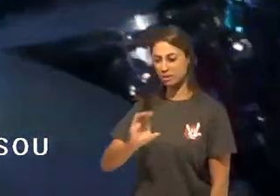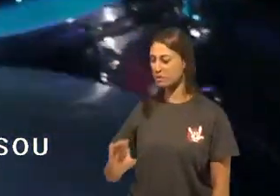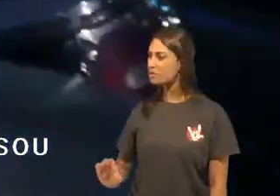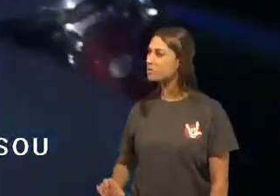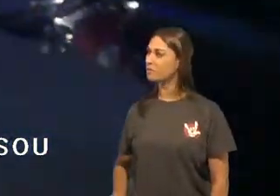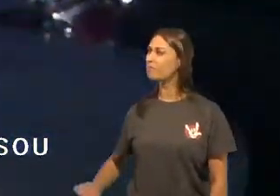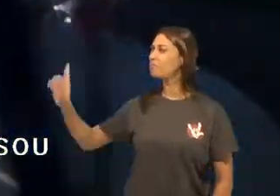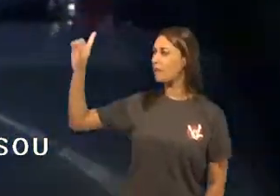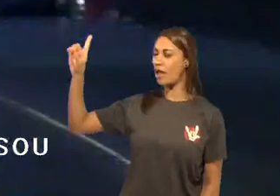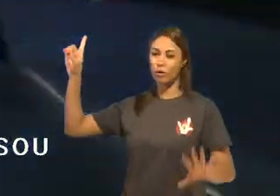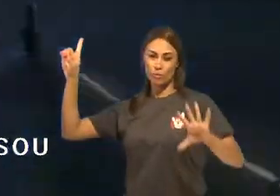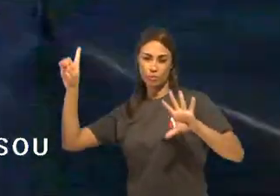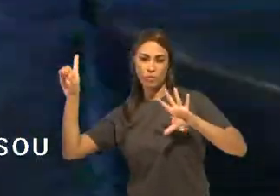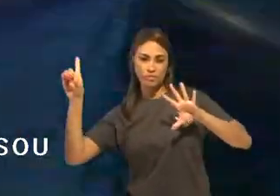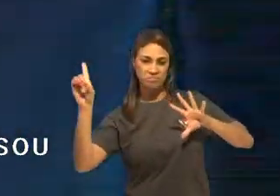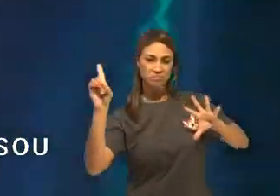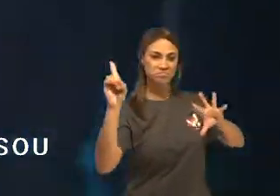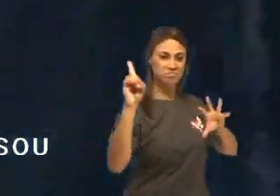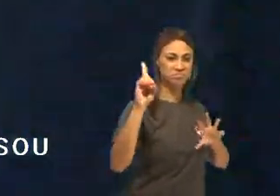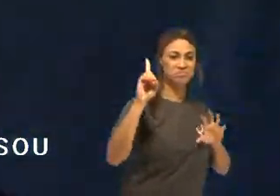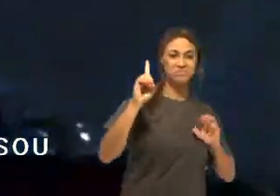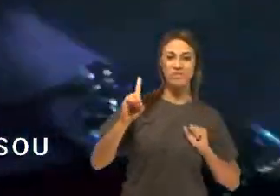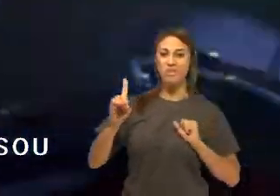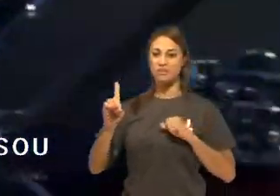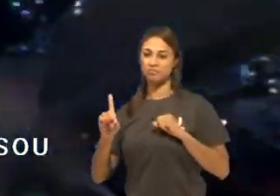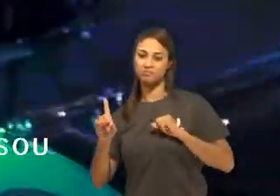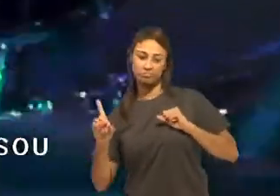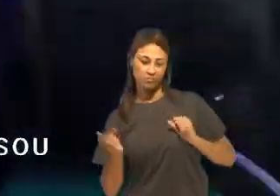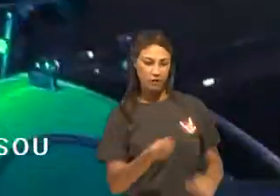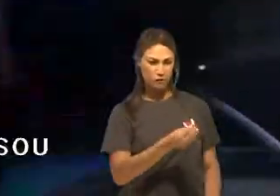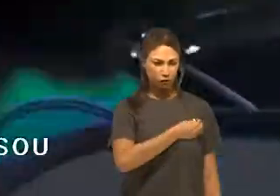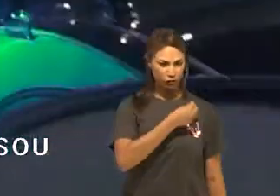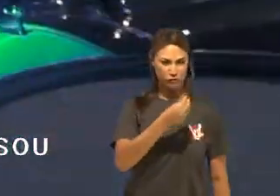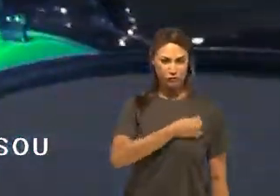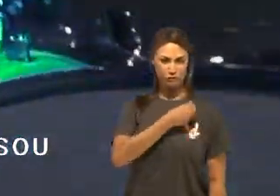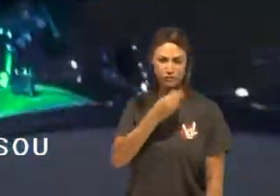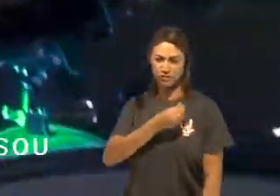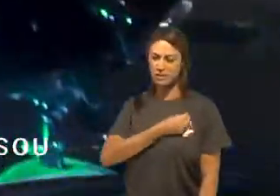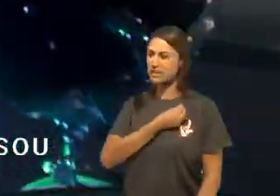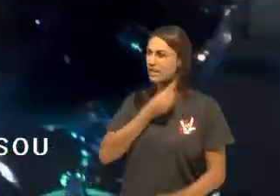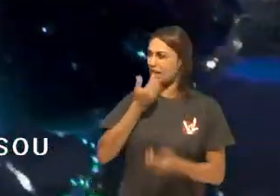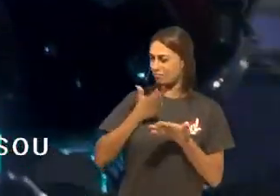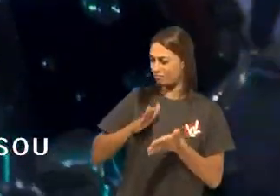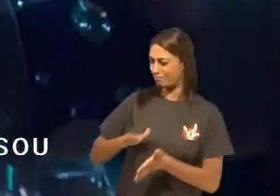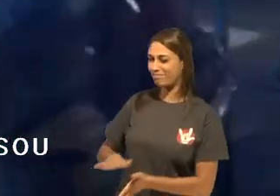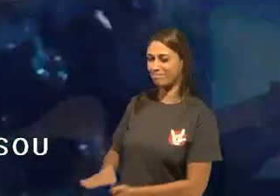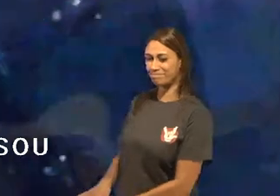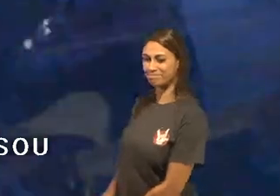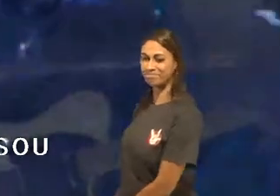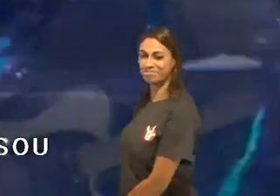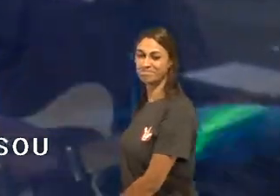Cristo em mim é o amor, então amar é o que eu sou.